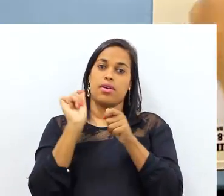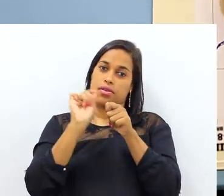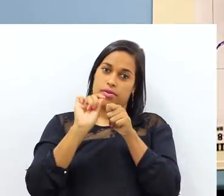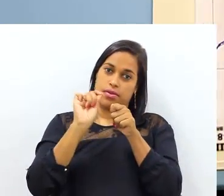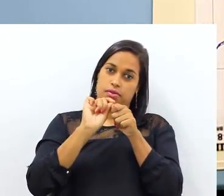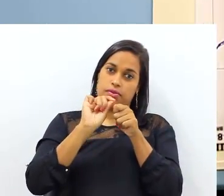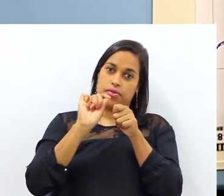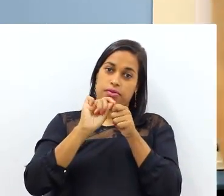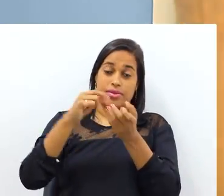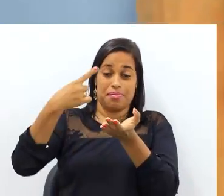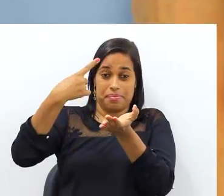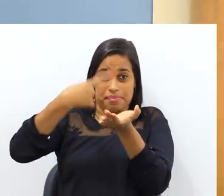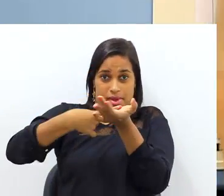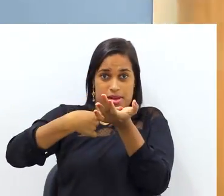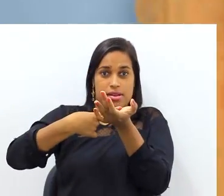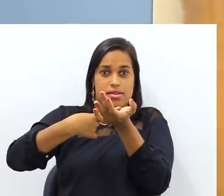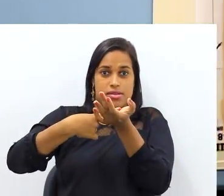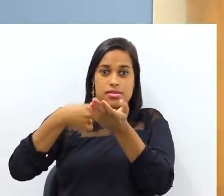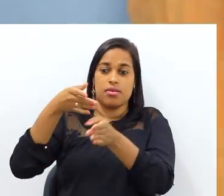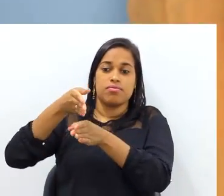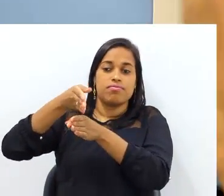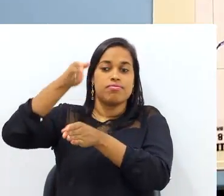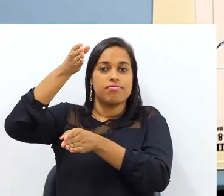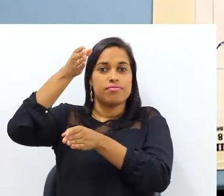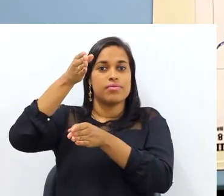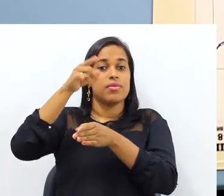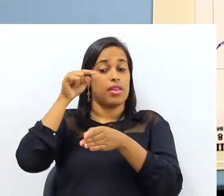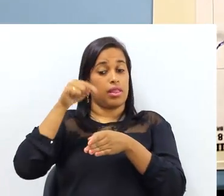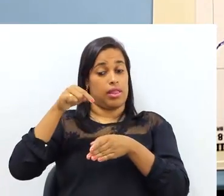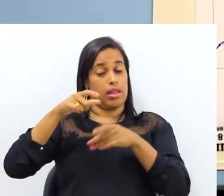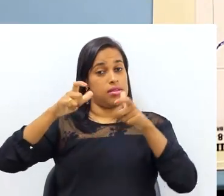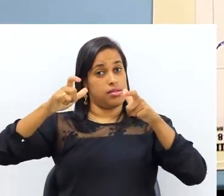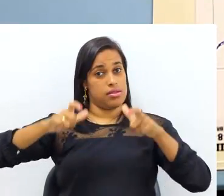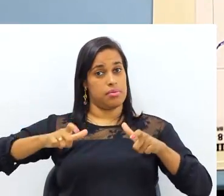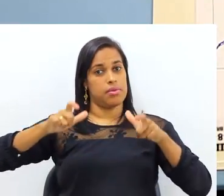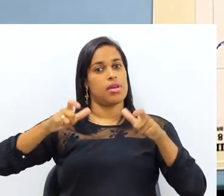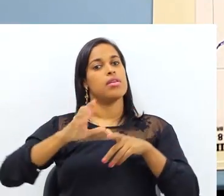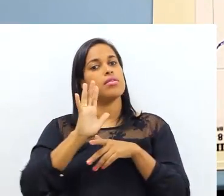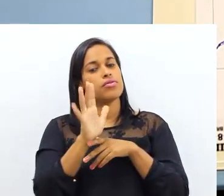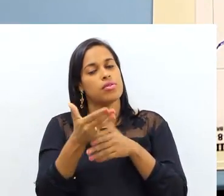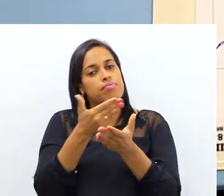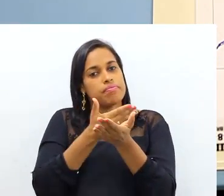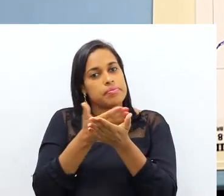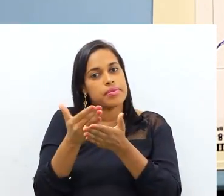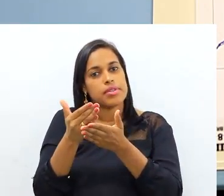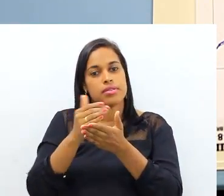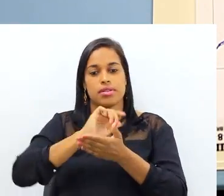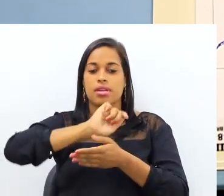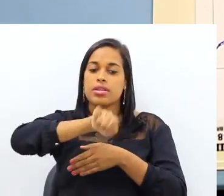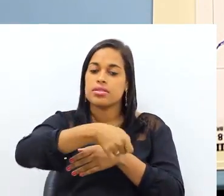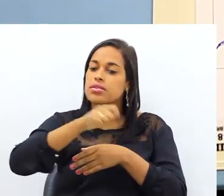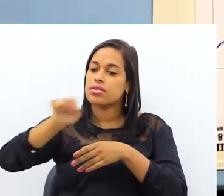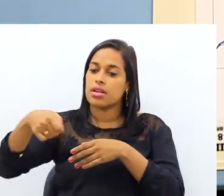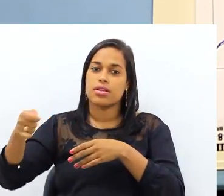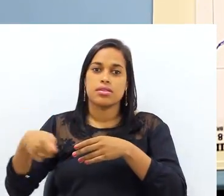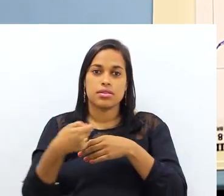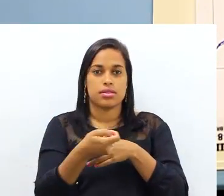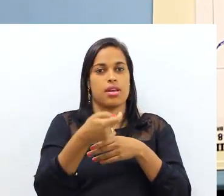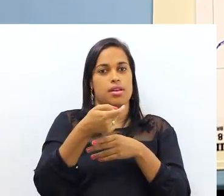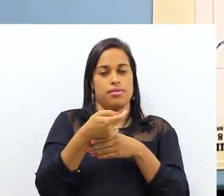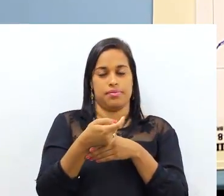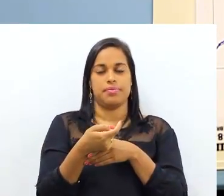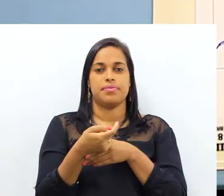fiz a marcação. Essa é uma minha parede lateral desse ambiente. Com isso, também já comecei a marcar o chão do meu ambiente. E